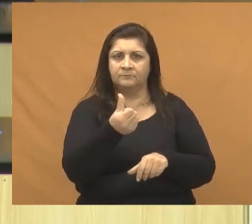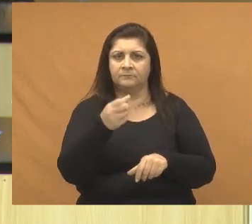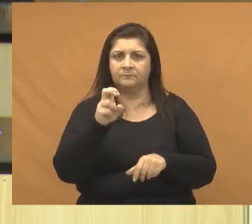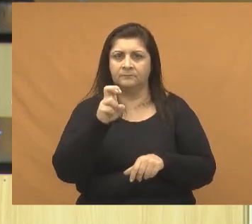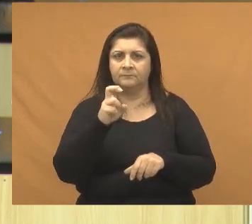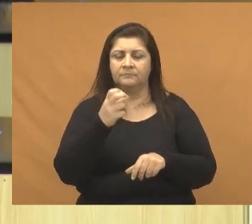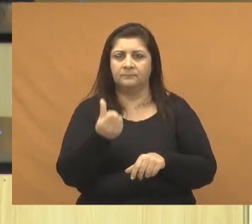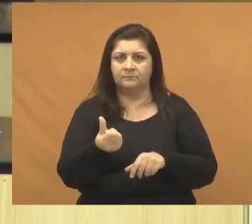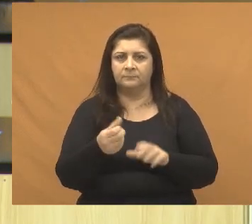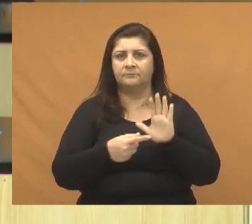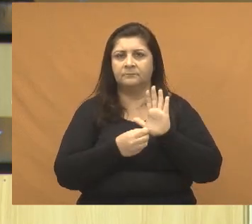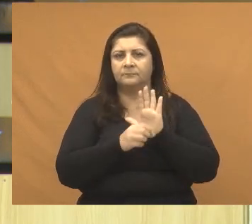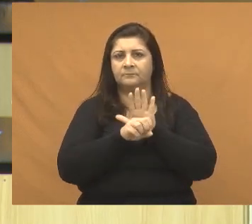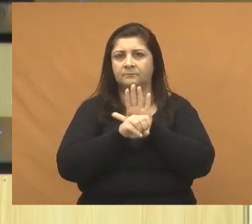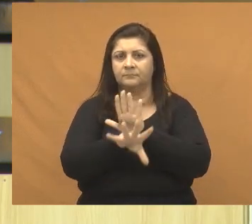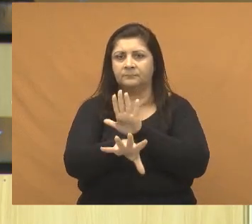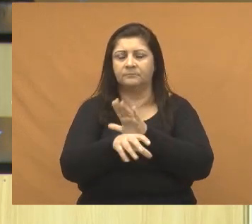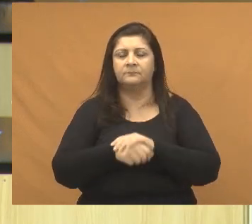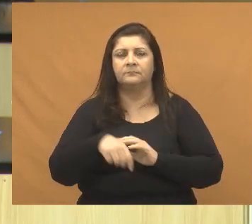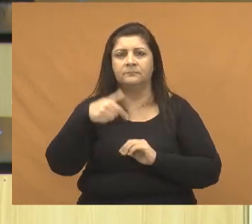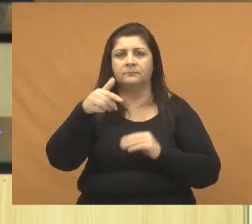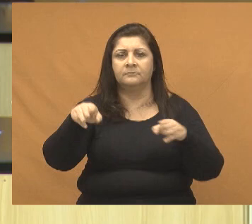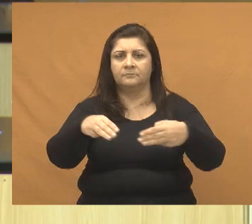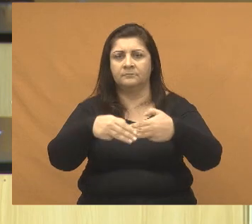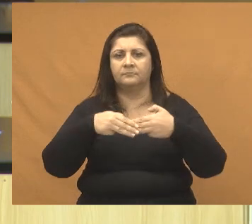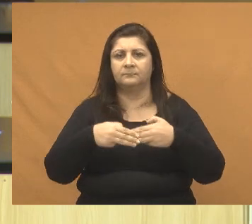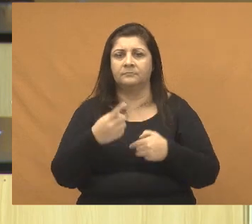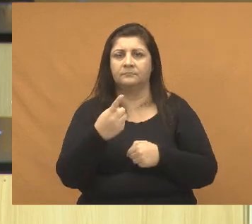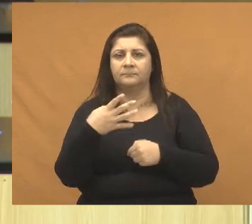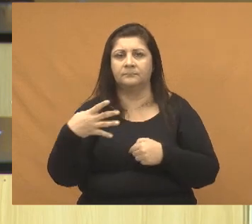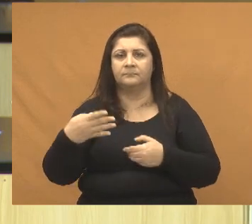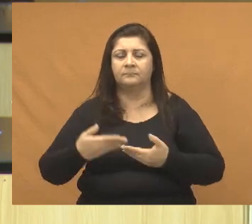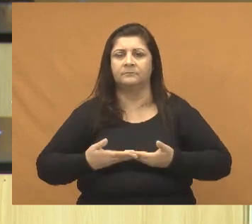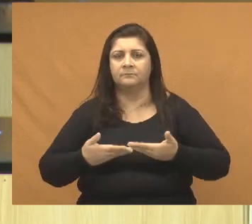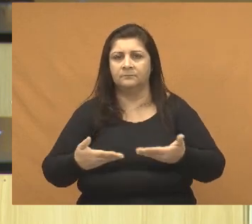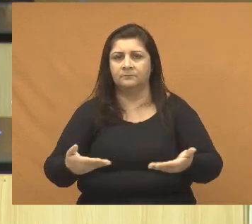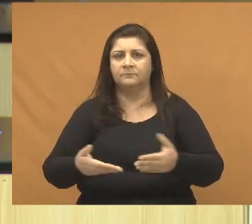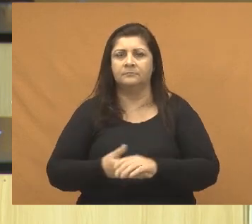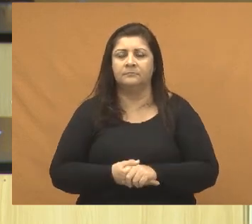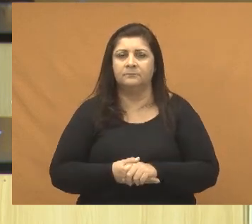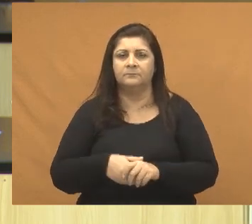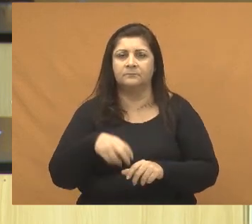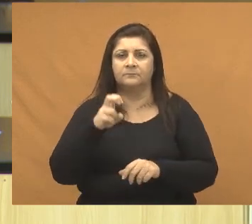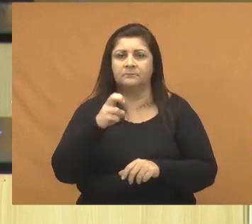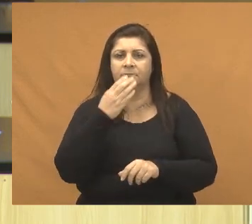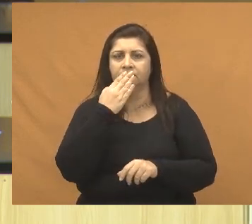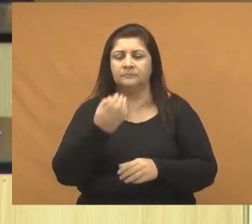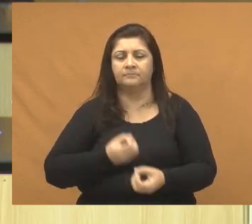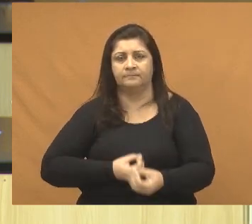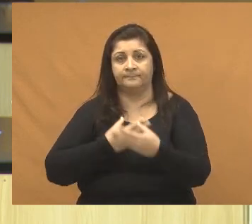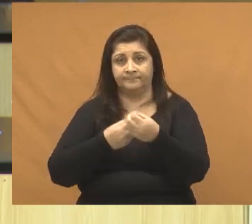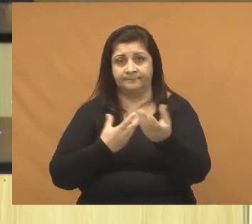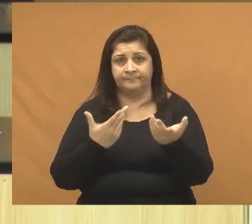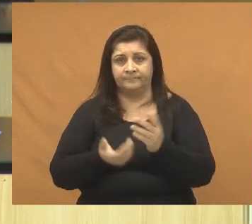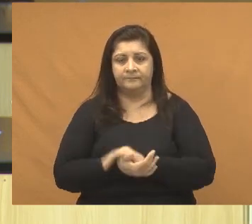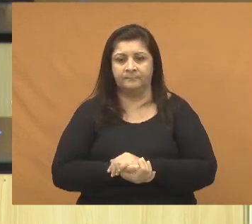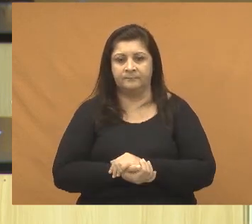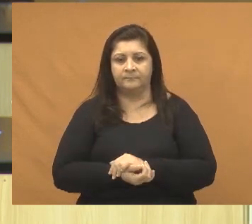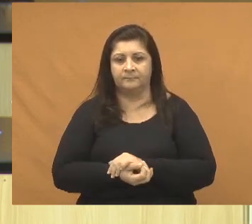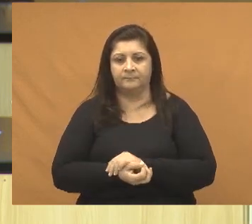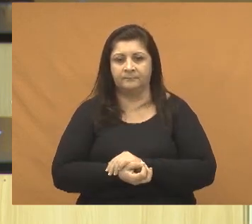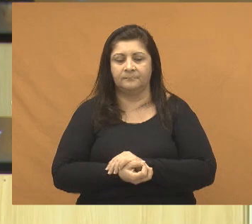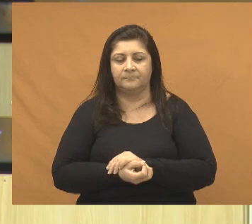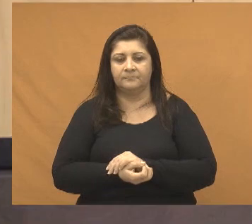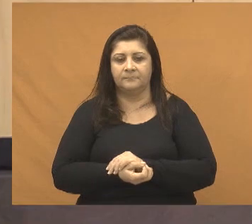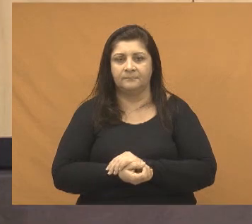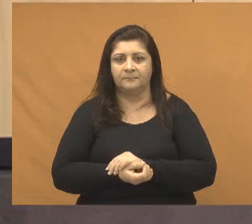66 indicações, 7 moções, 14 requerimentos e 5 pedidos de informações. Solicito